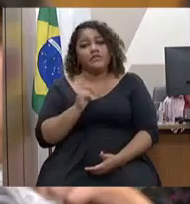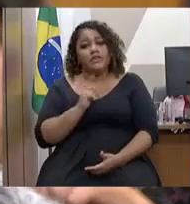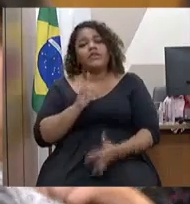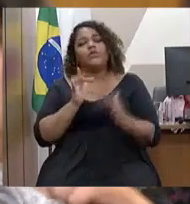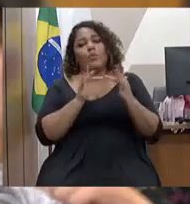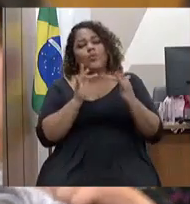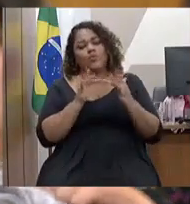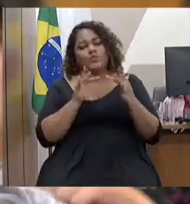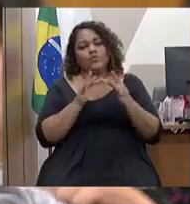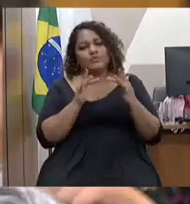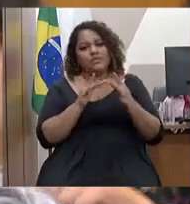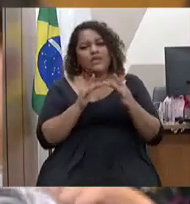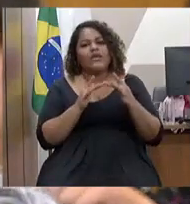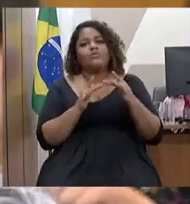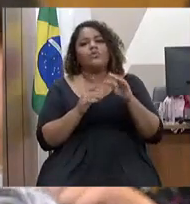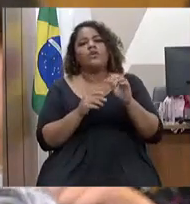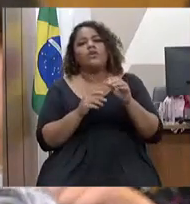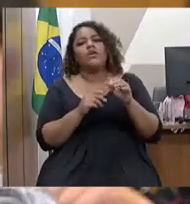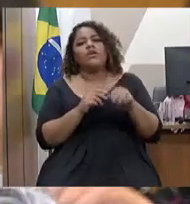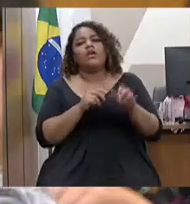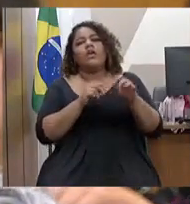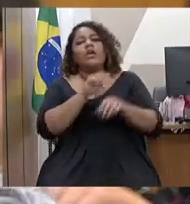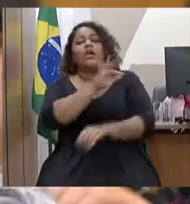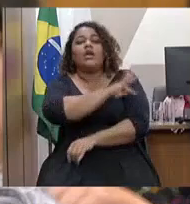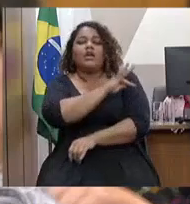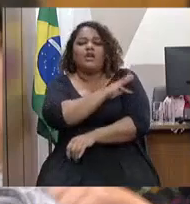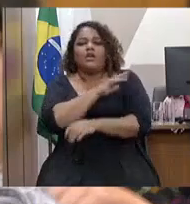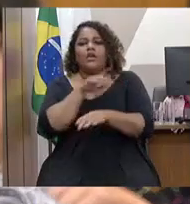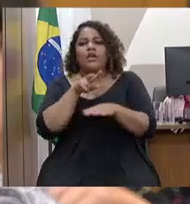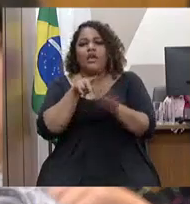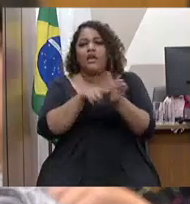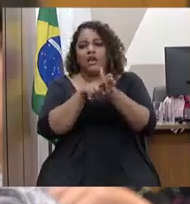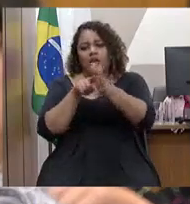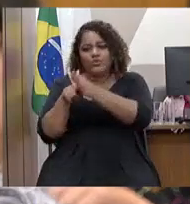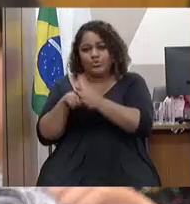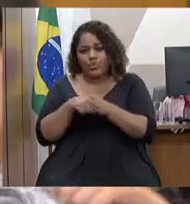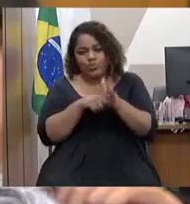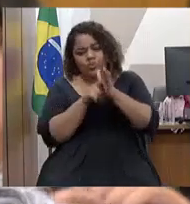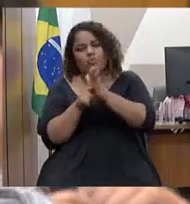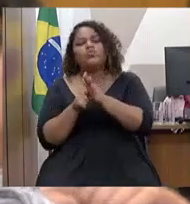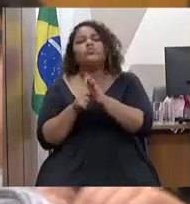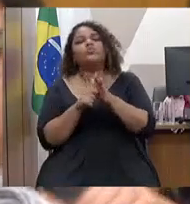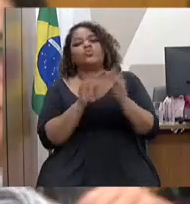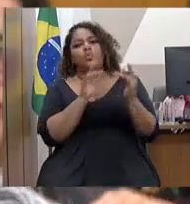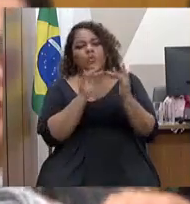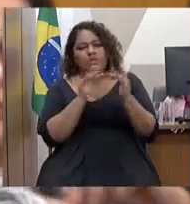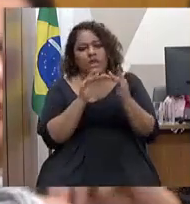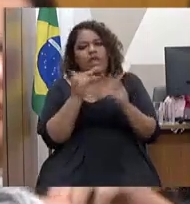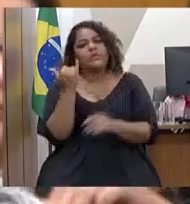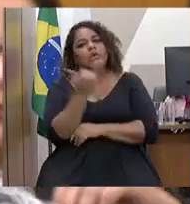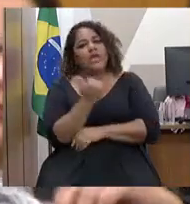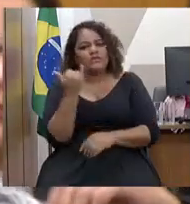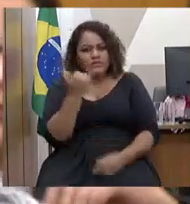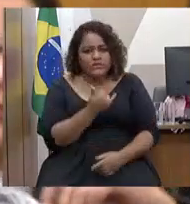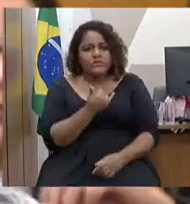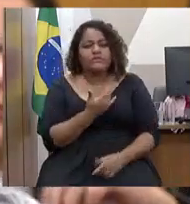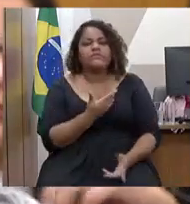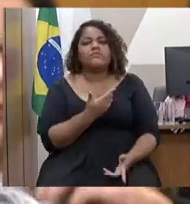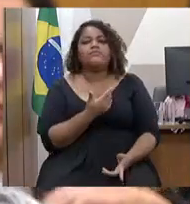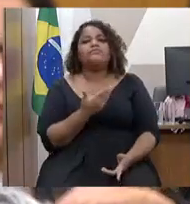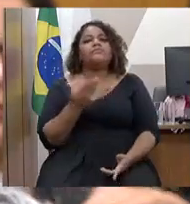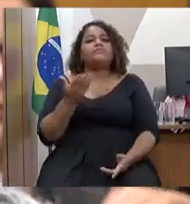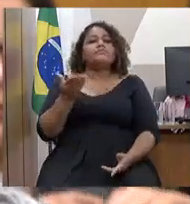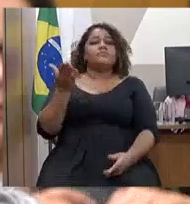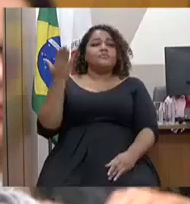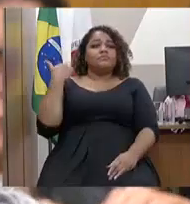levamos pessoalmente vamos houve um período em que nós tínhamos incursões junto com a Delegacia